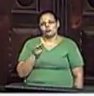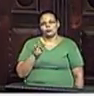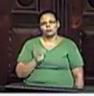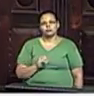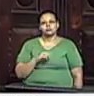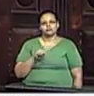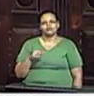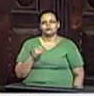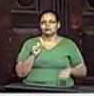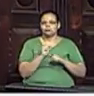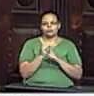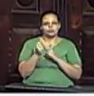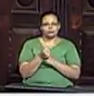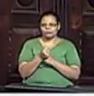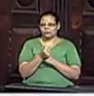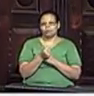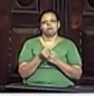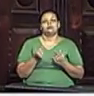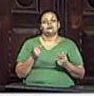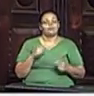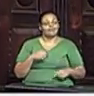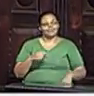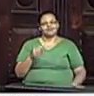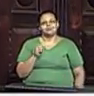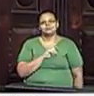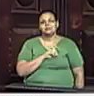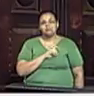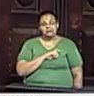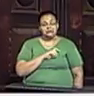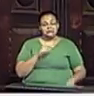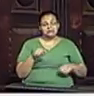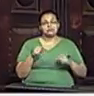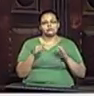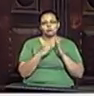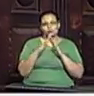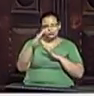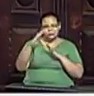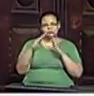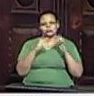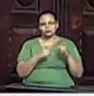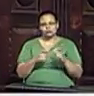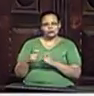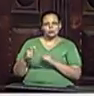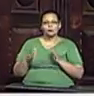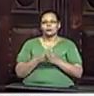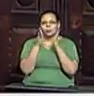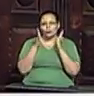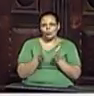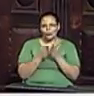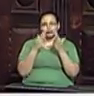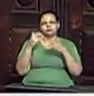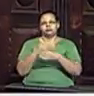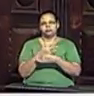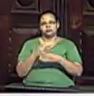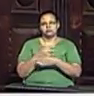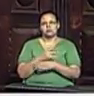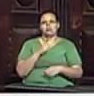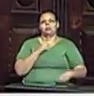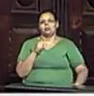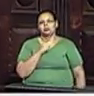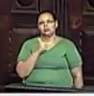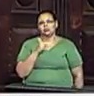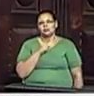social perverso, porque a partir do momento que as comunidades e áreas mais pobres da cidade, onde